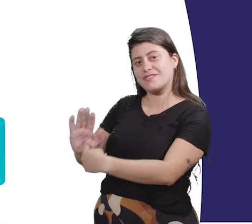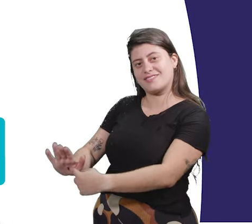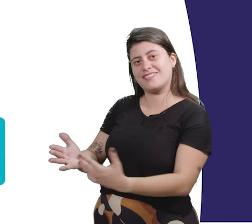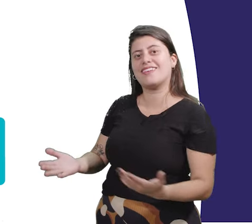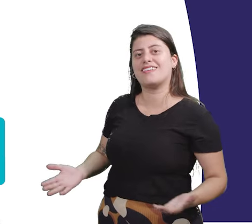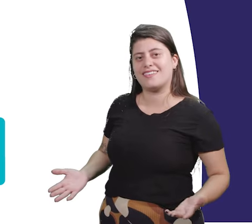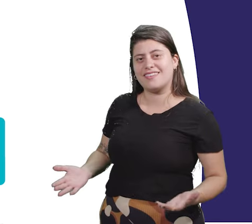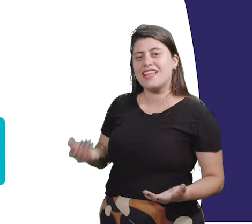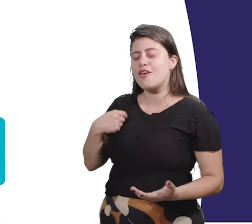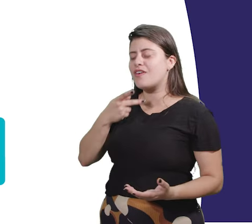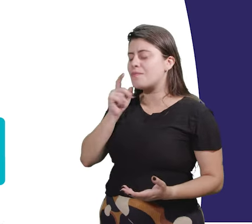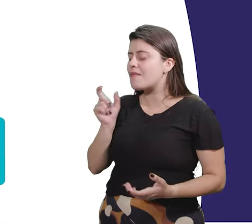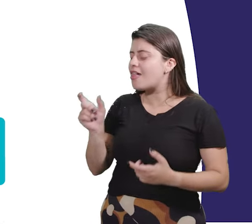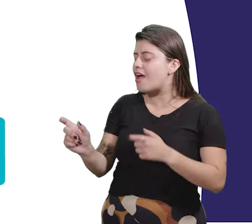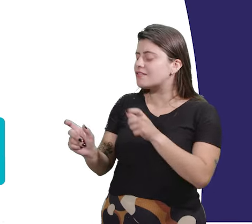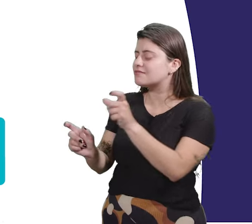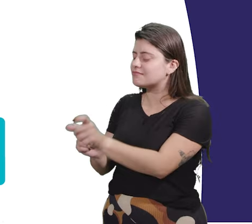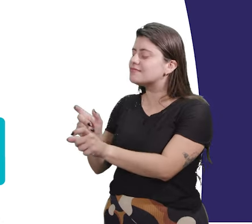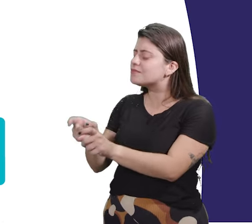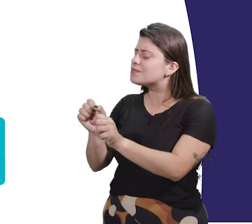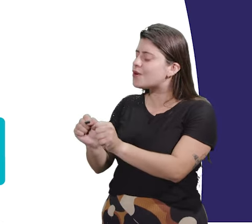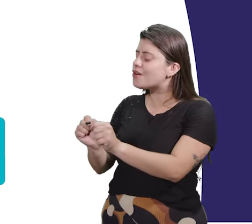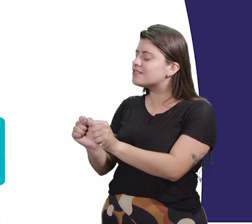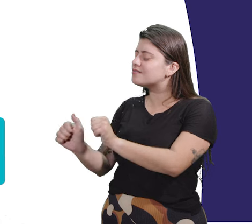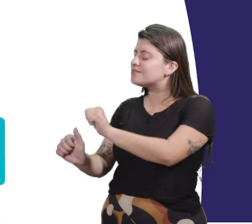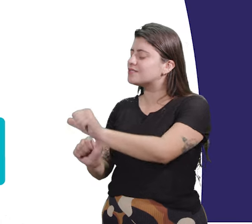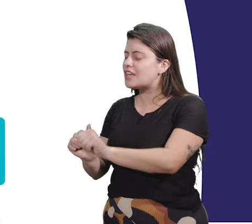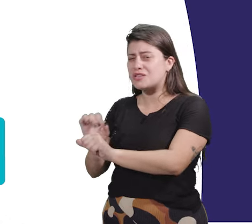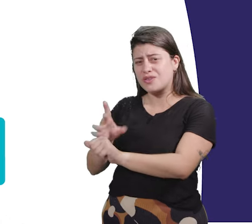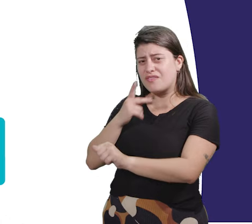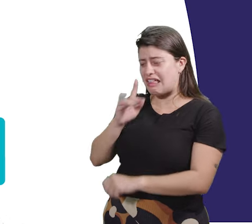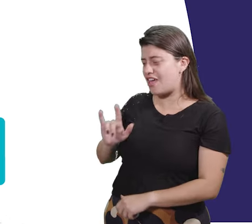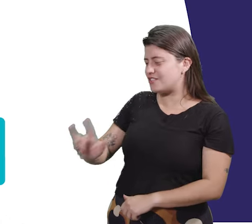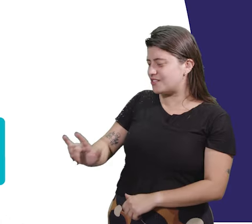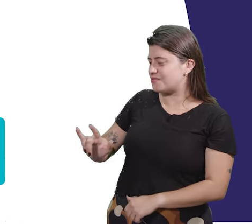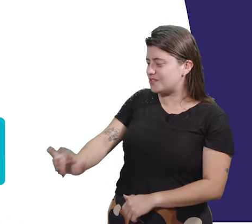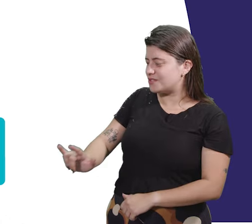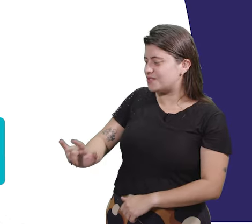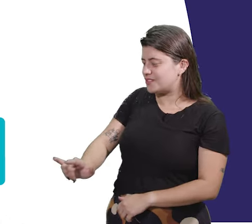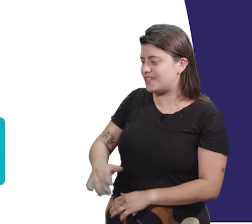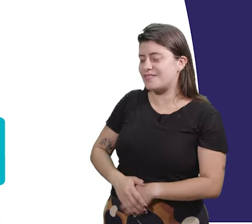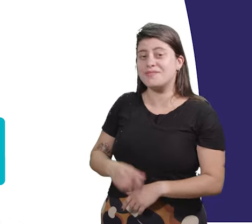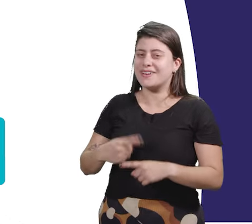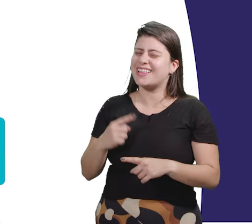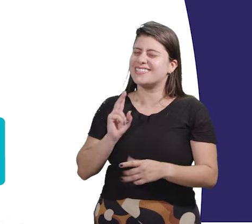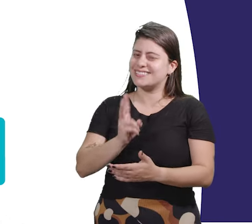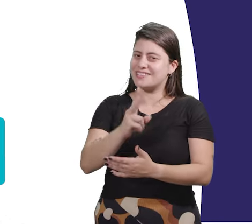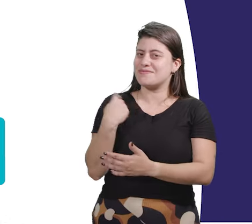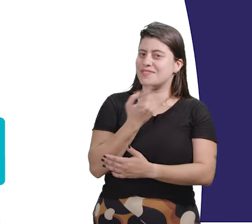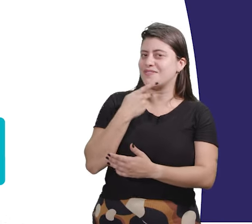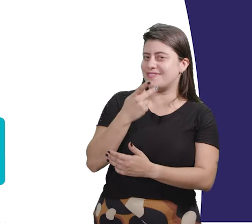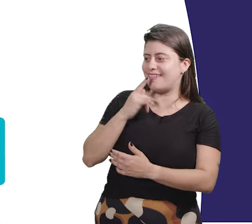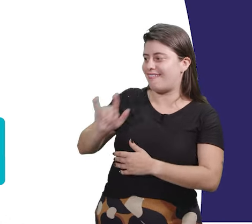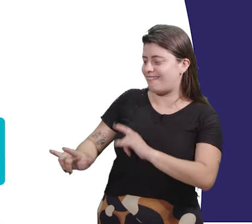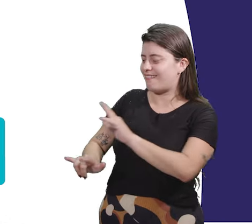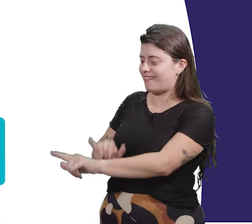poder transformador. Então, é não só dizer eu te amo para o seu filho, porque a gente sabe que a gente tem essa prática, né, como pais,